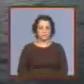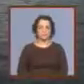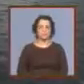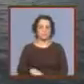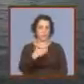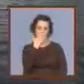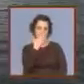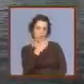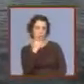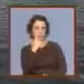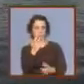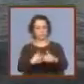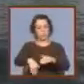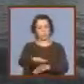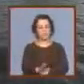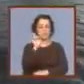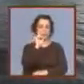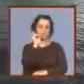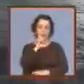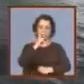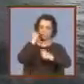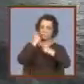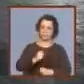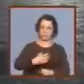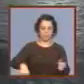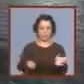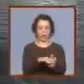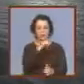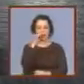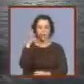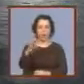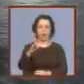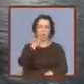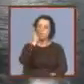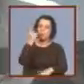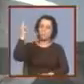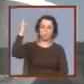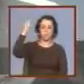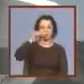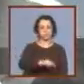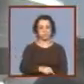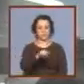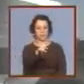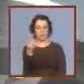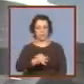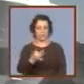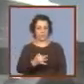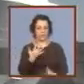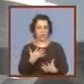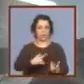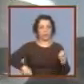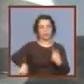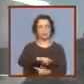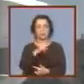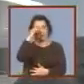pode ser mais um passo importante para a consolidação do porto da horta como destino dos navios de Cruzeiro num altura em que se vive no